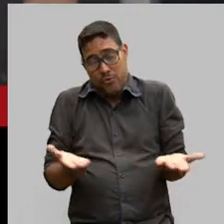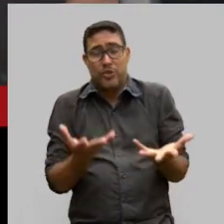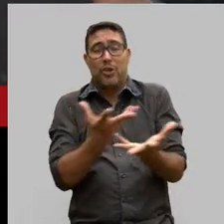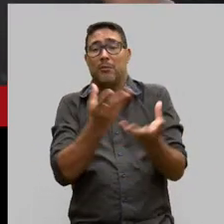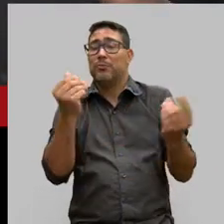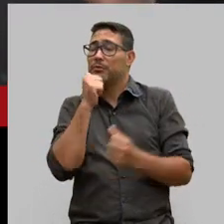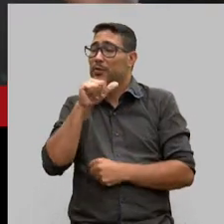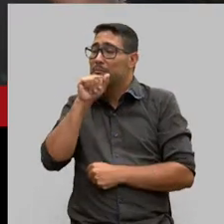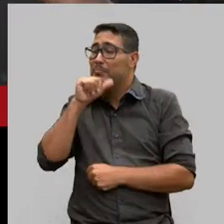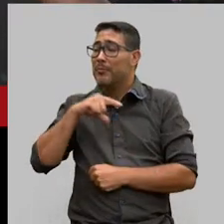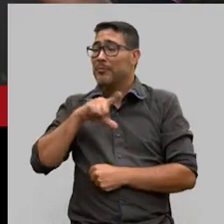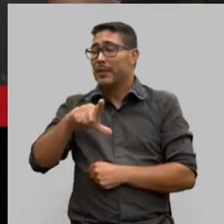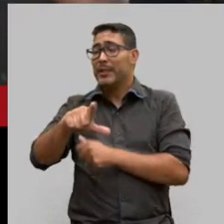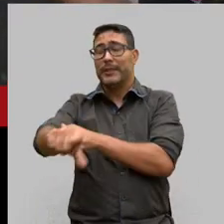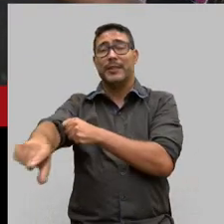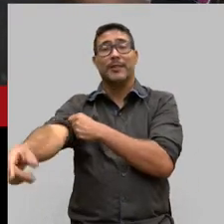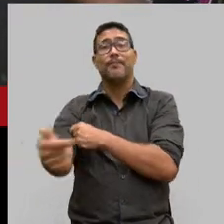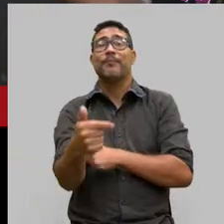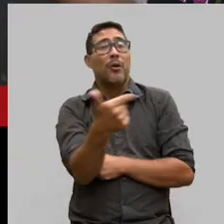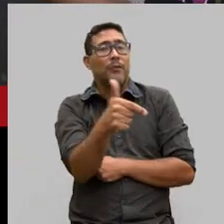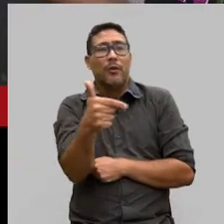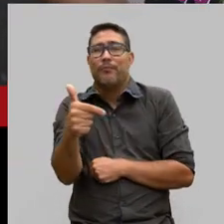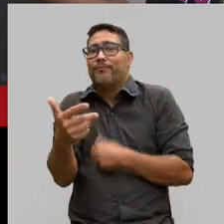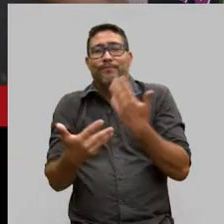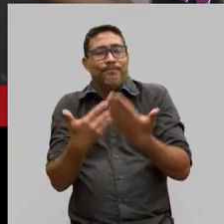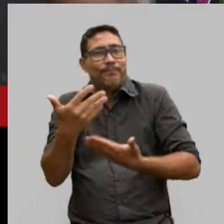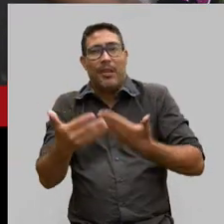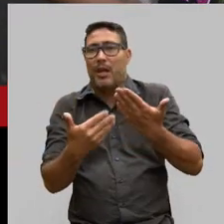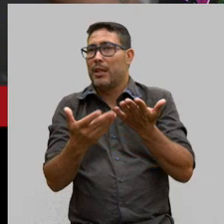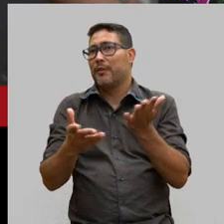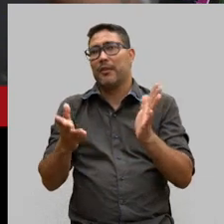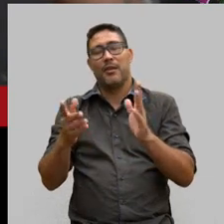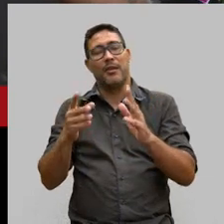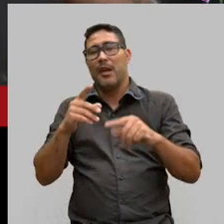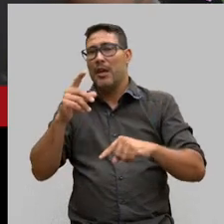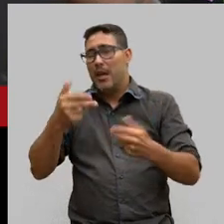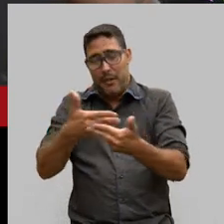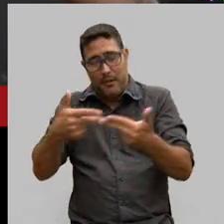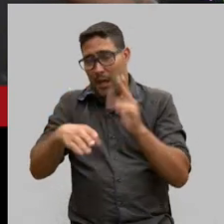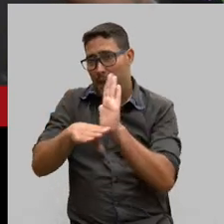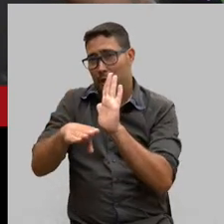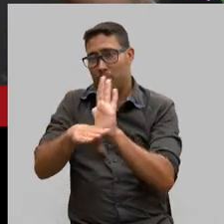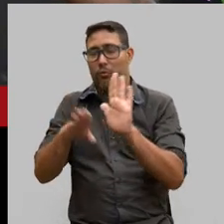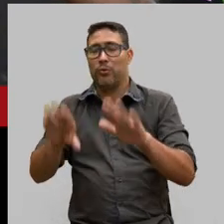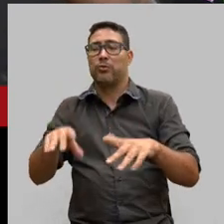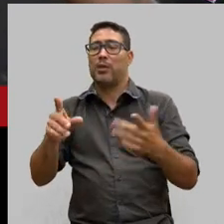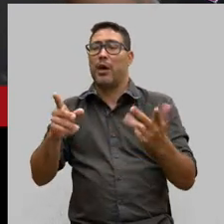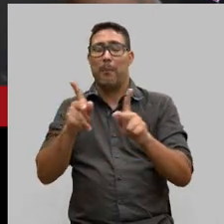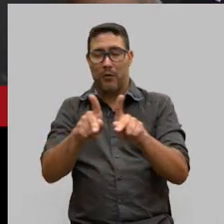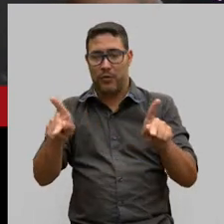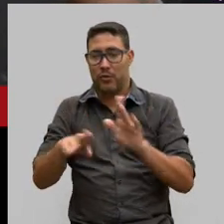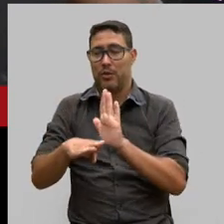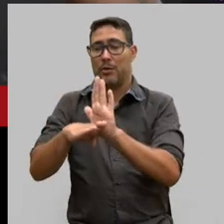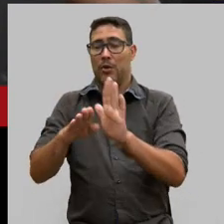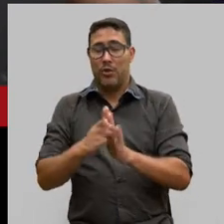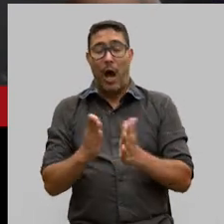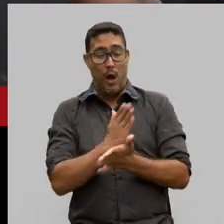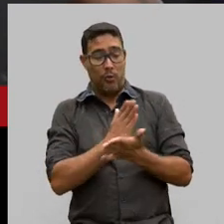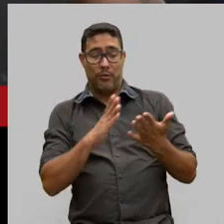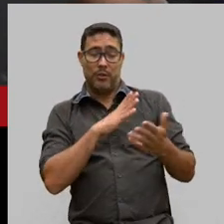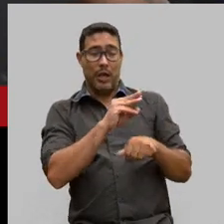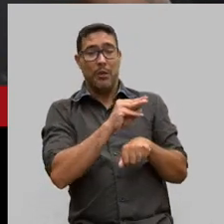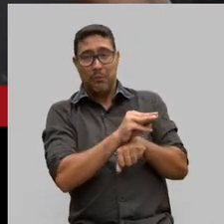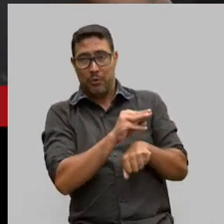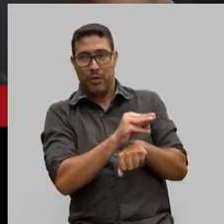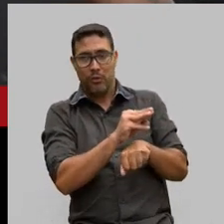famílias não tá não t esse recurso que é o professor apoio muitos têm só o monitor que a gente sabe que eles até tentam mas